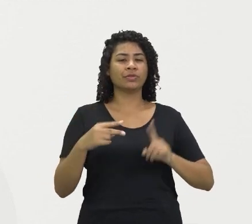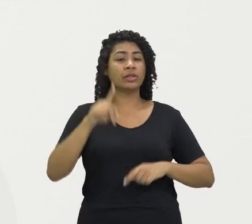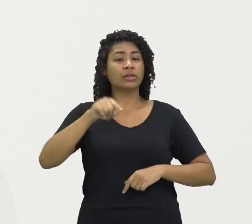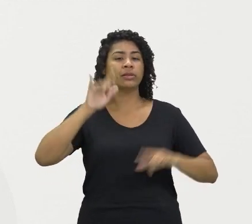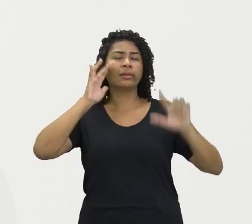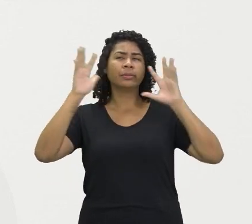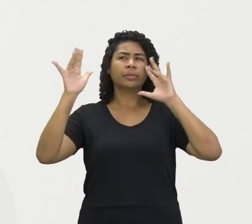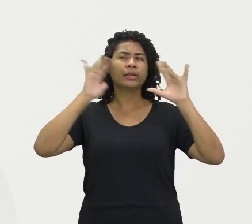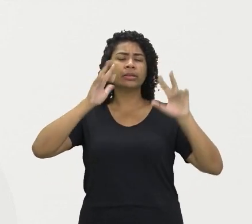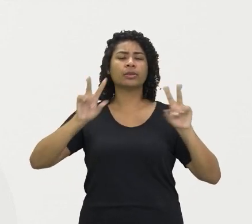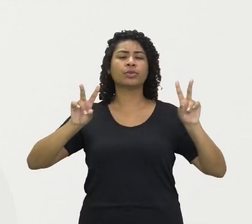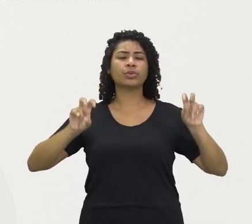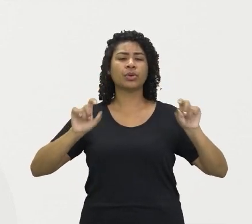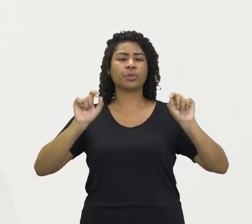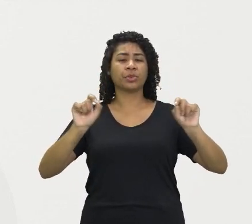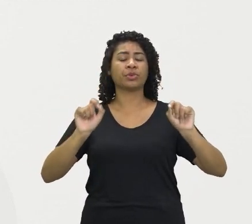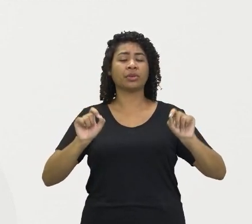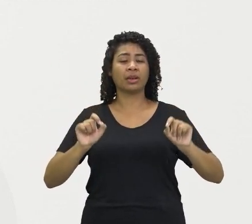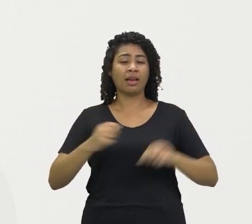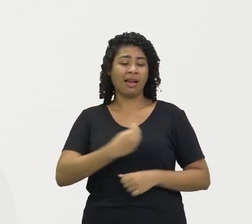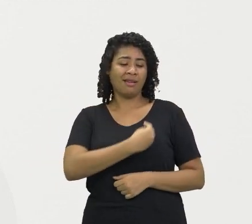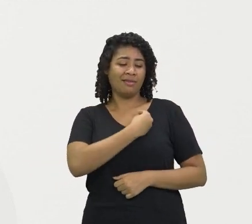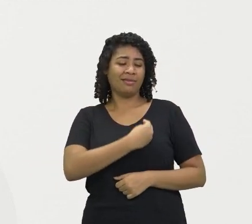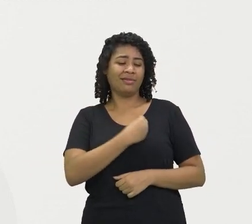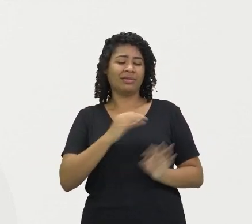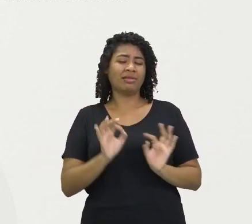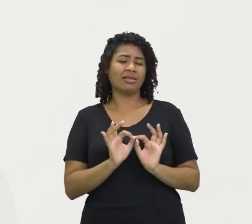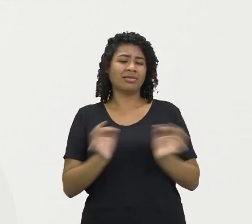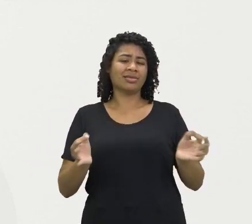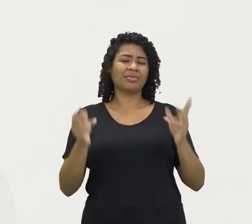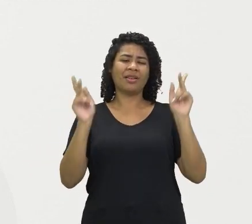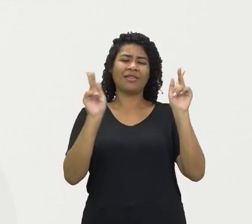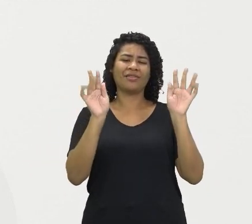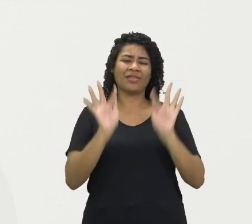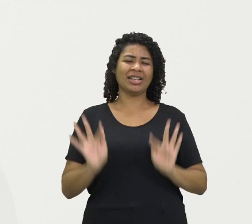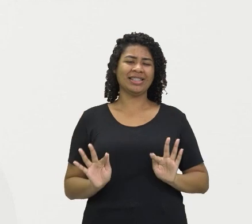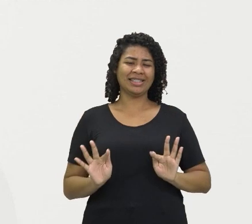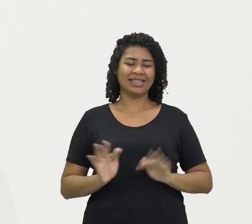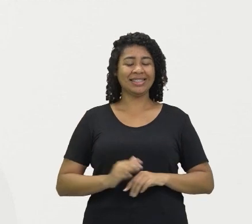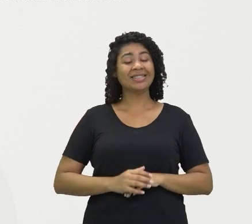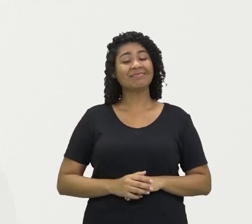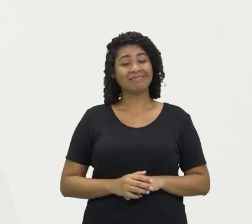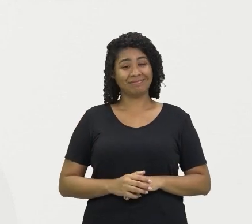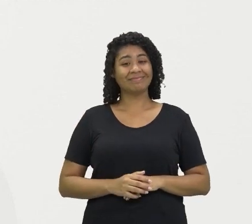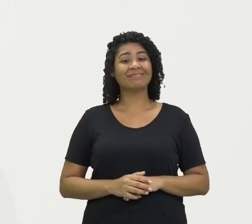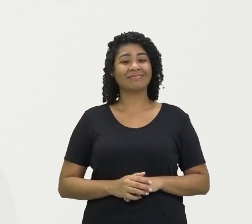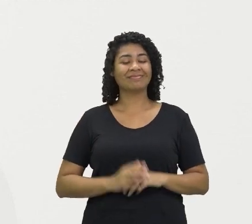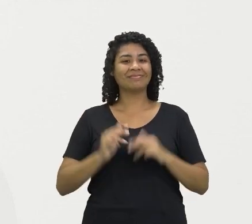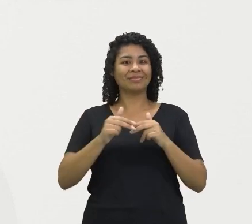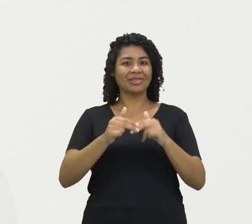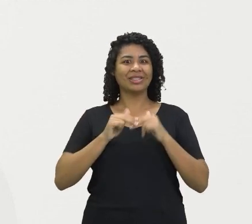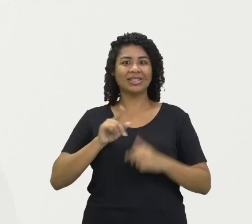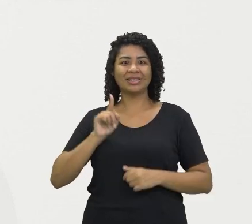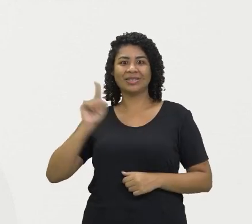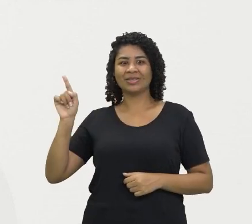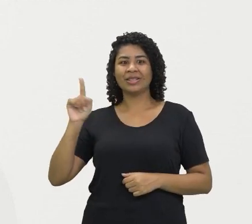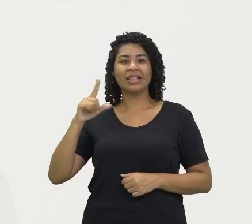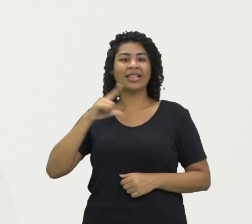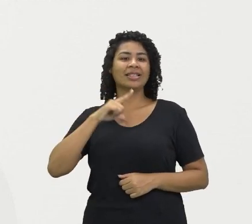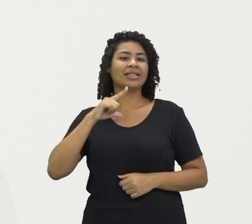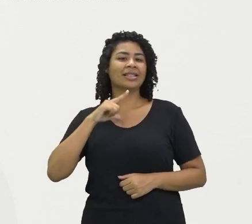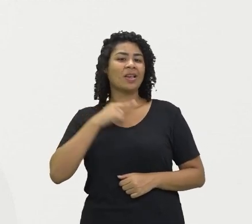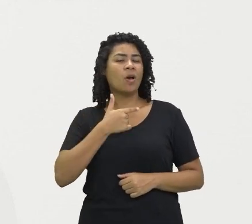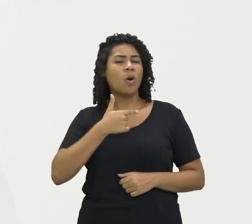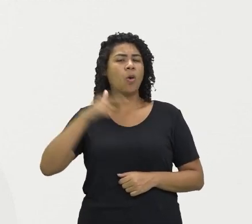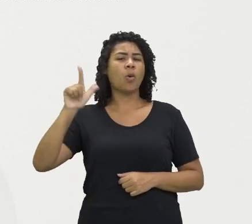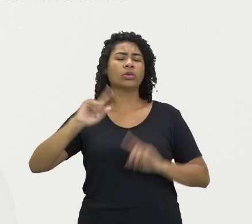da simplicidade e alegria de viver, né? Essa simplicidade e alegria de viver, ela conjuga um outro